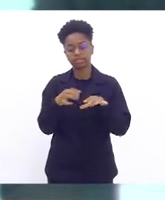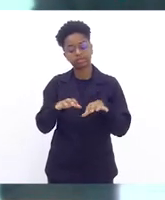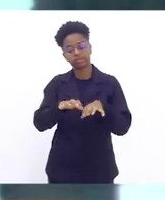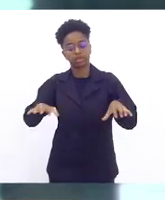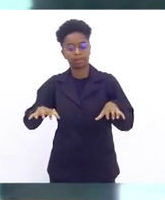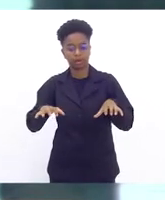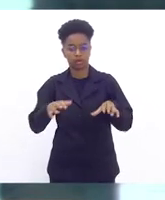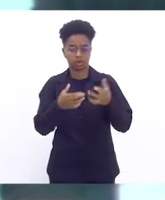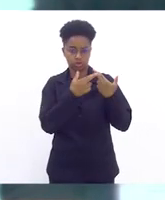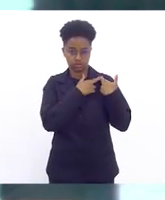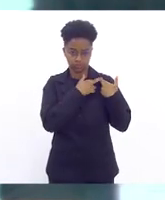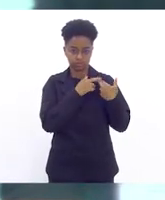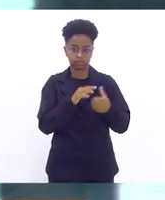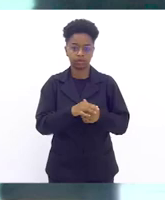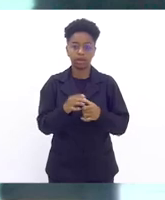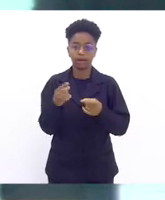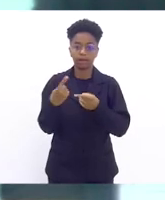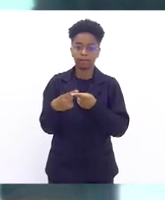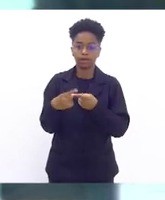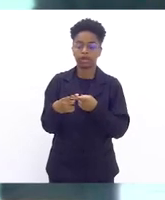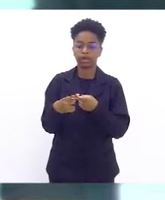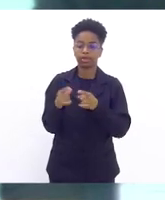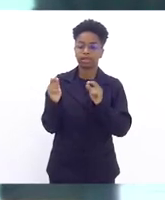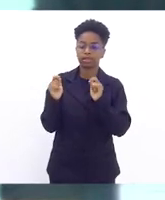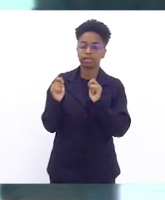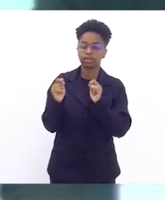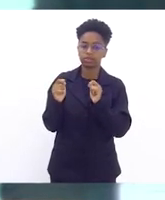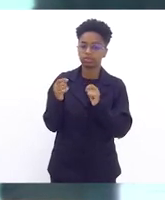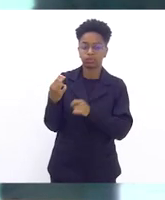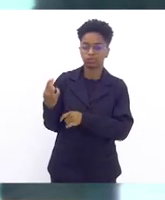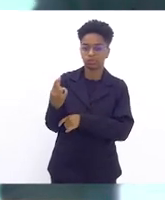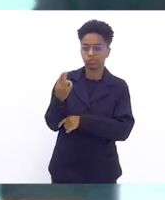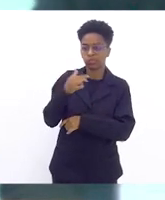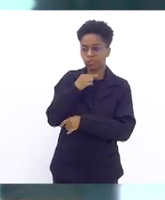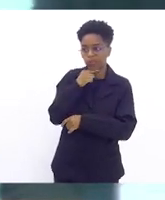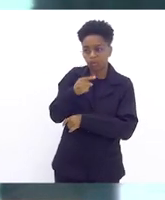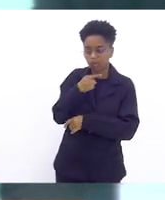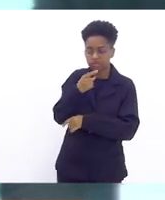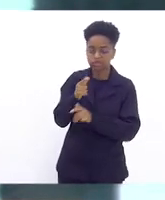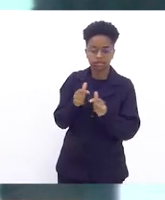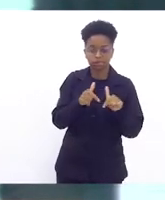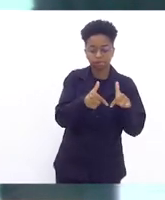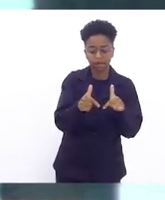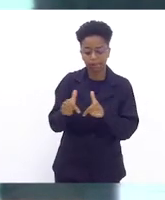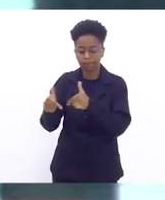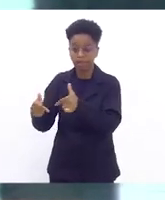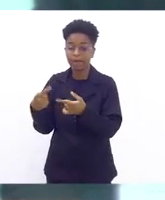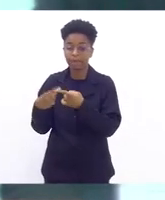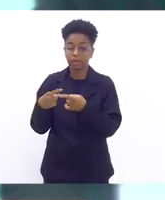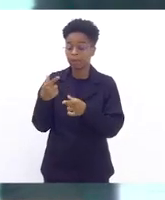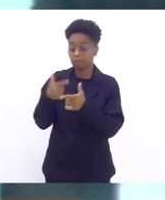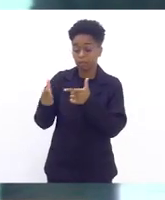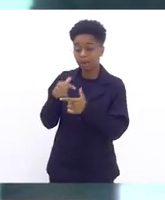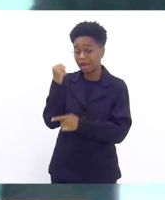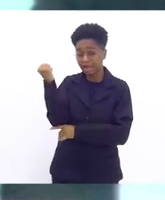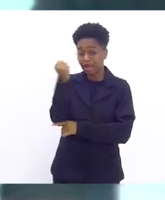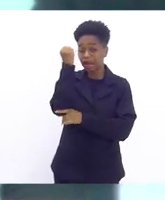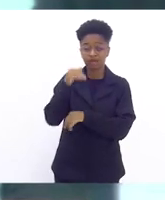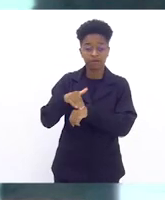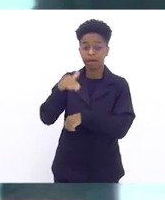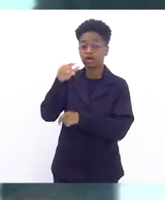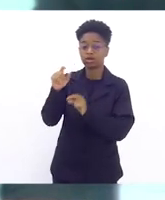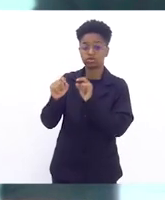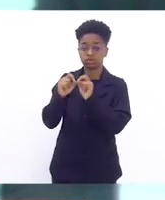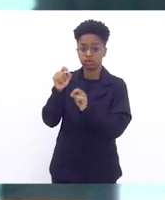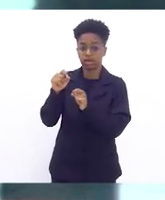acho que competências para porque a gente não conseguiria dar conta dos dois então a gente foi num problema que é muito mais grave por causa da proliferação